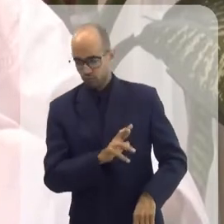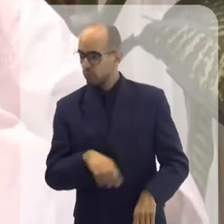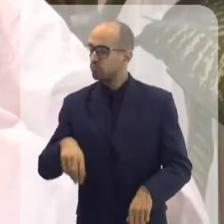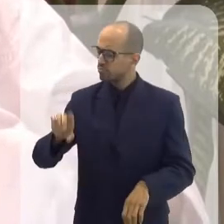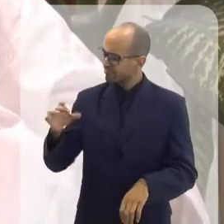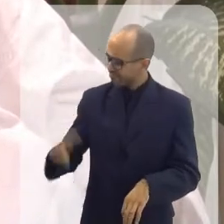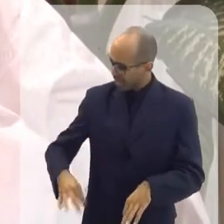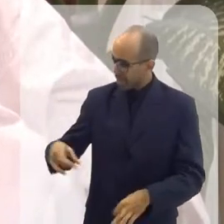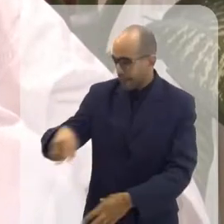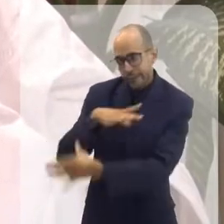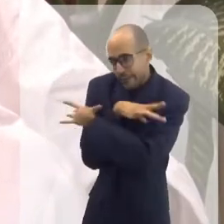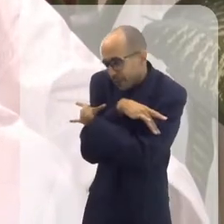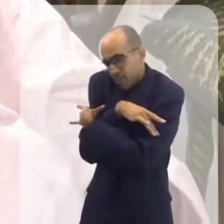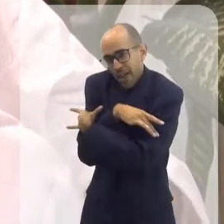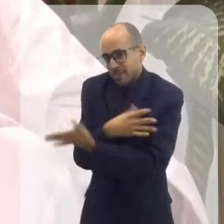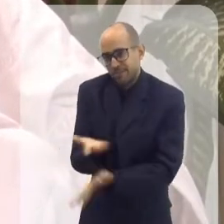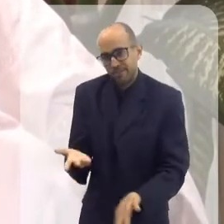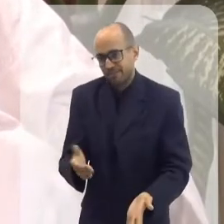eu não é